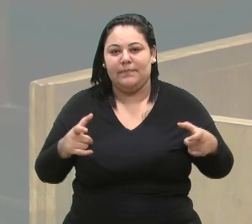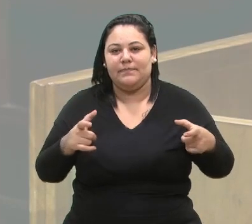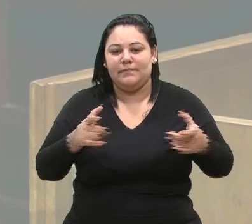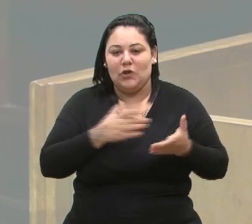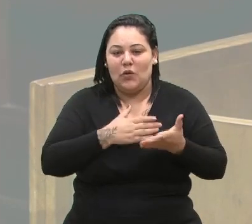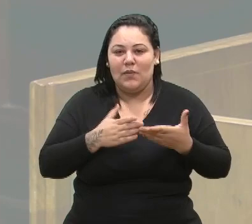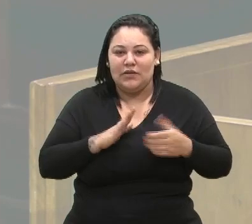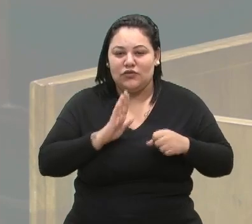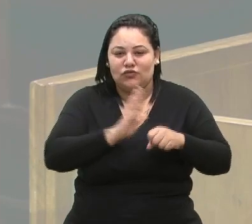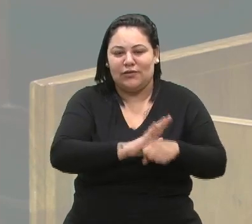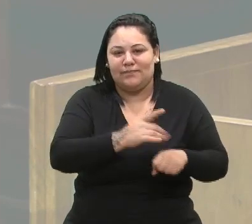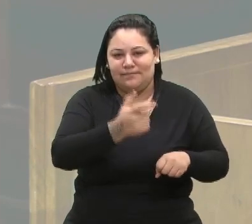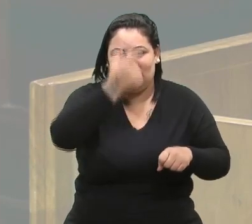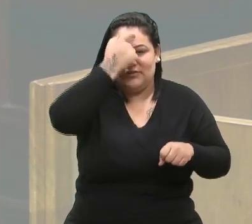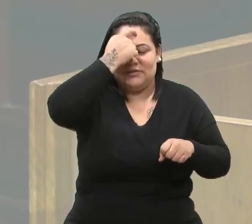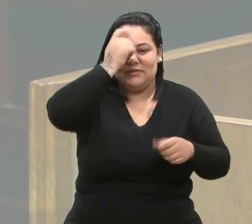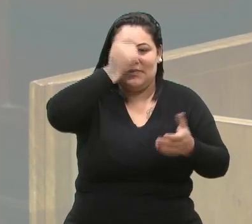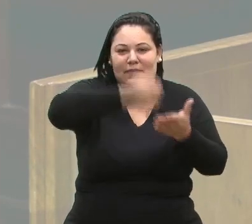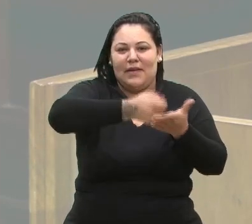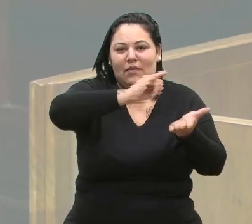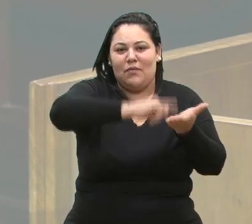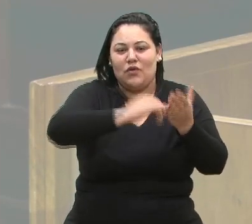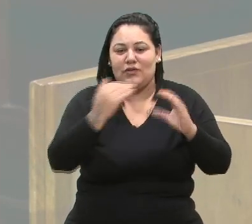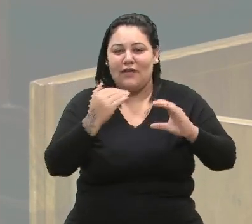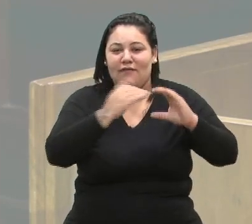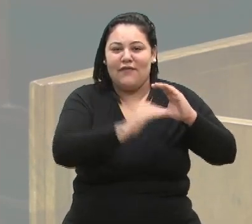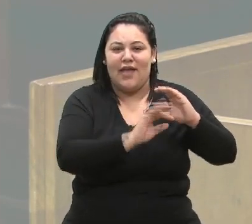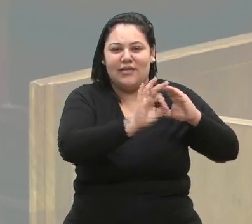a conscientização para destinar